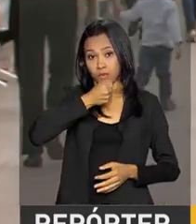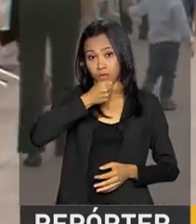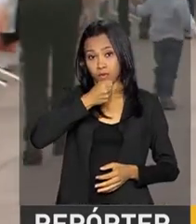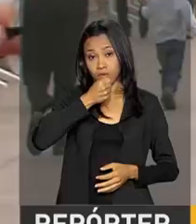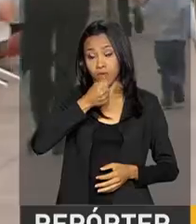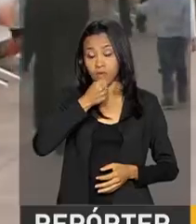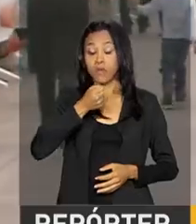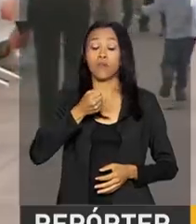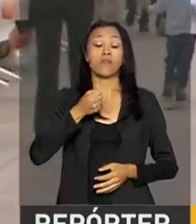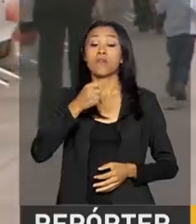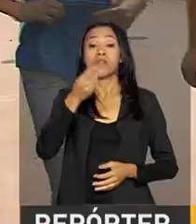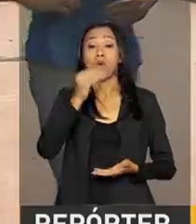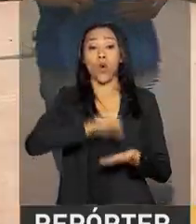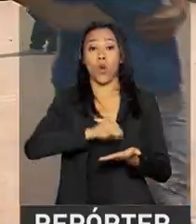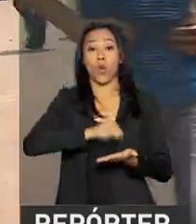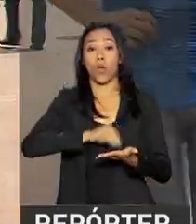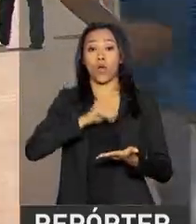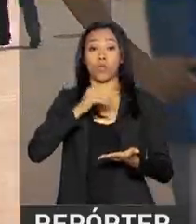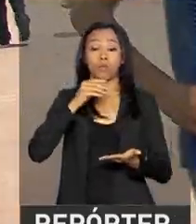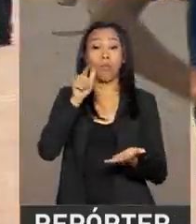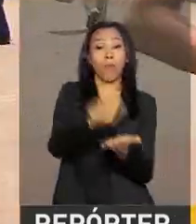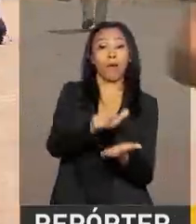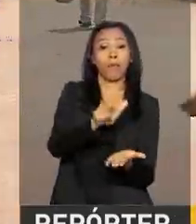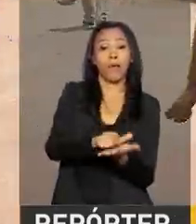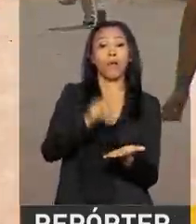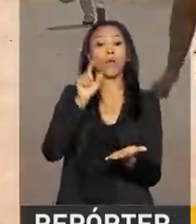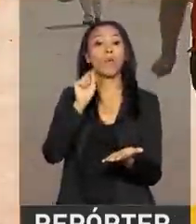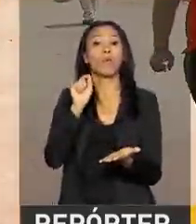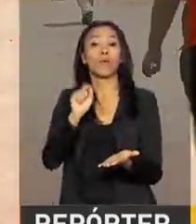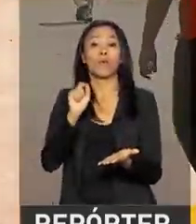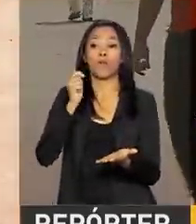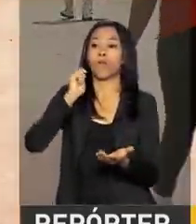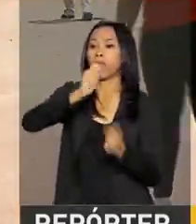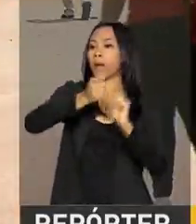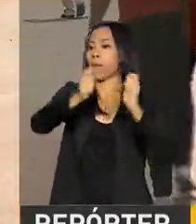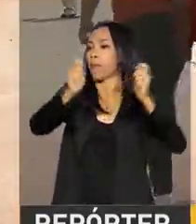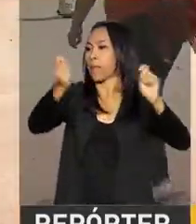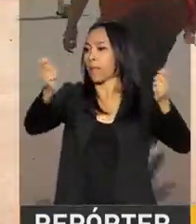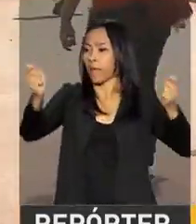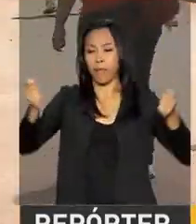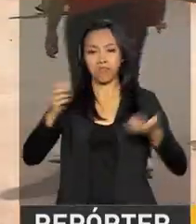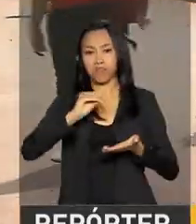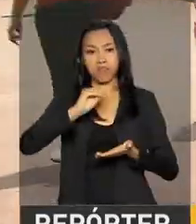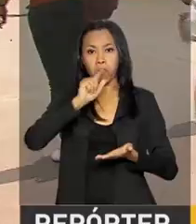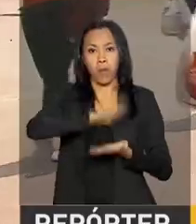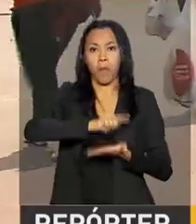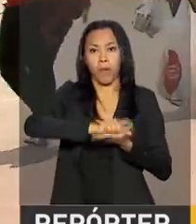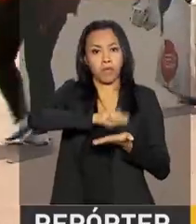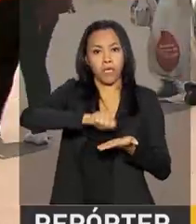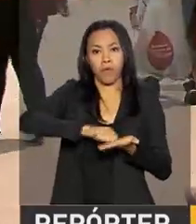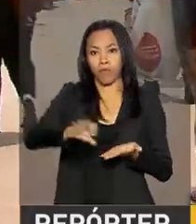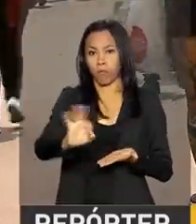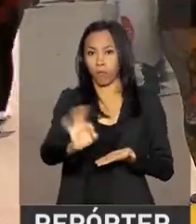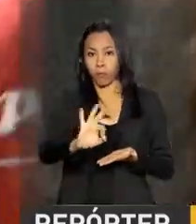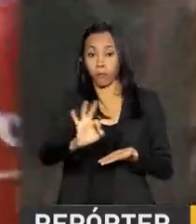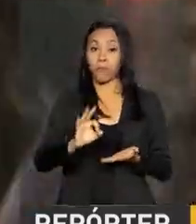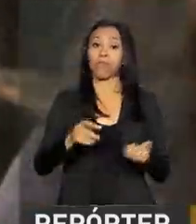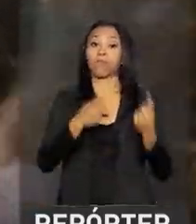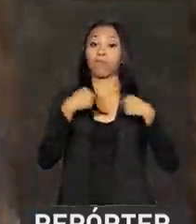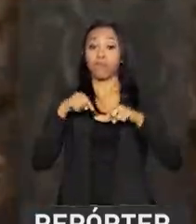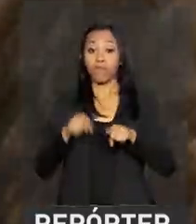as contas do mês por outro lado 64 por cento dos entrevistados pagam as contas em dia